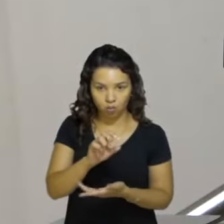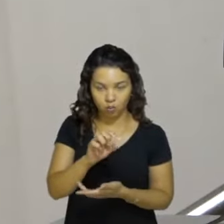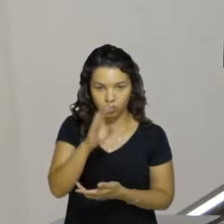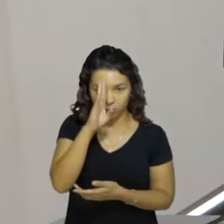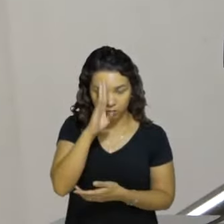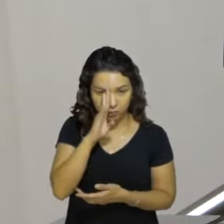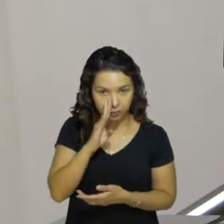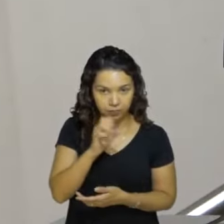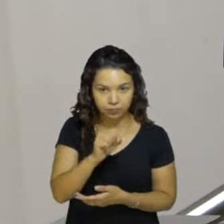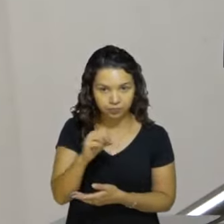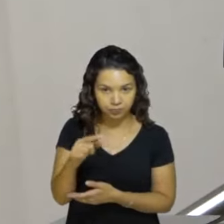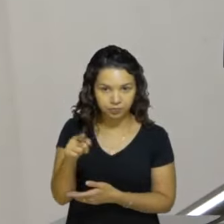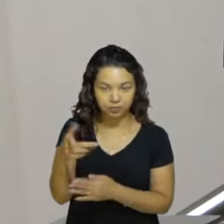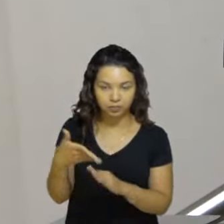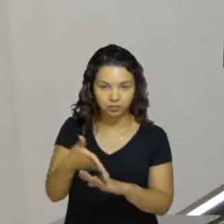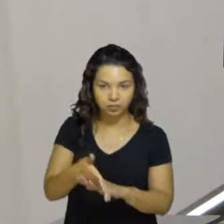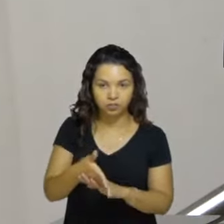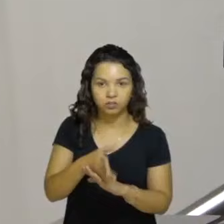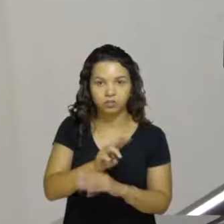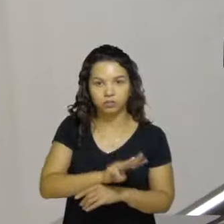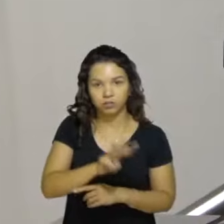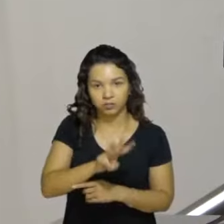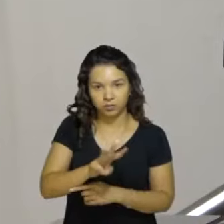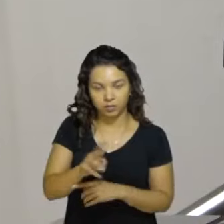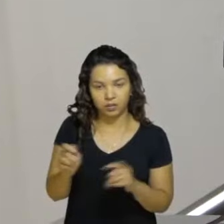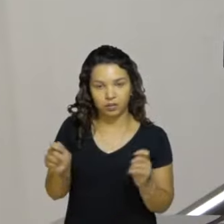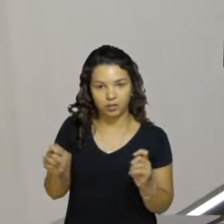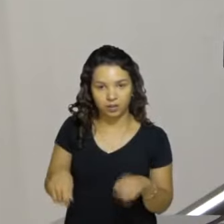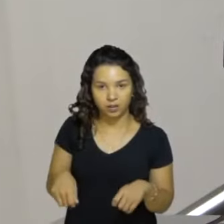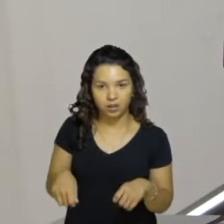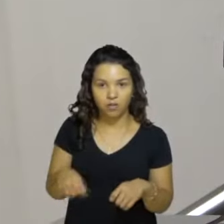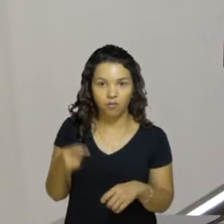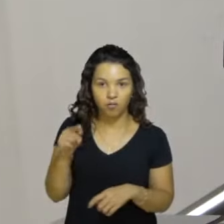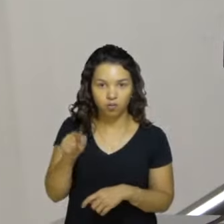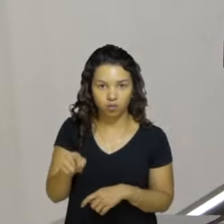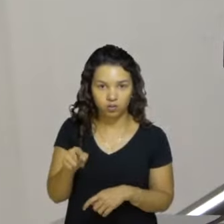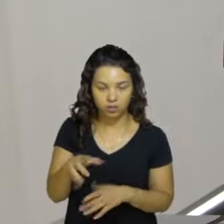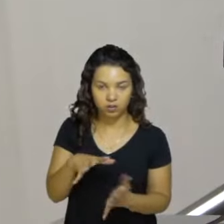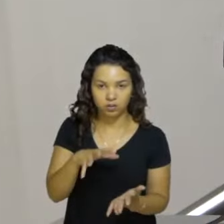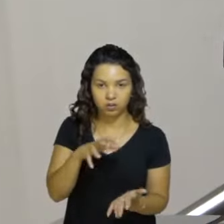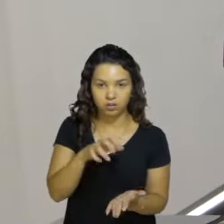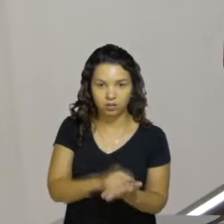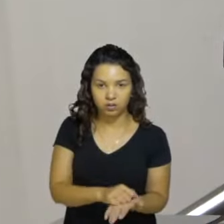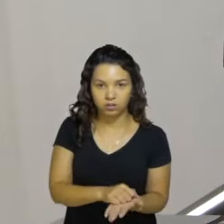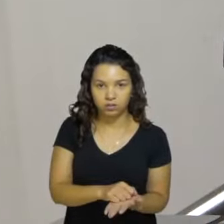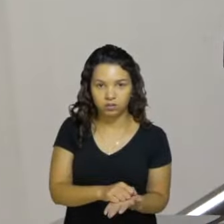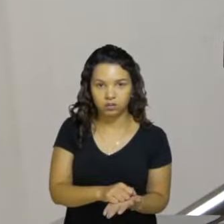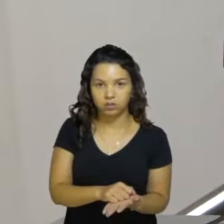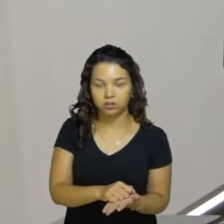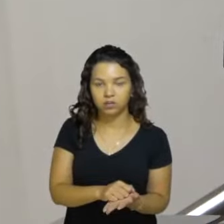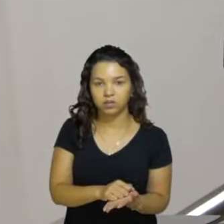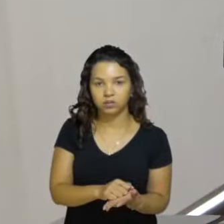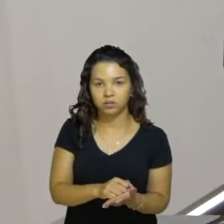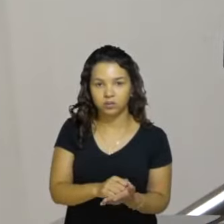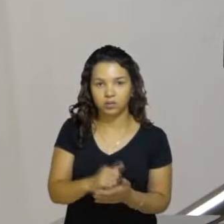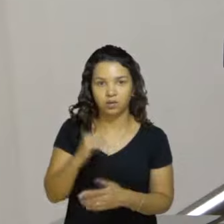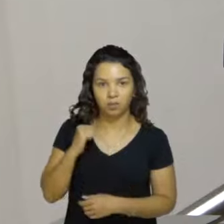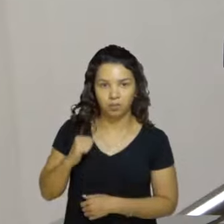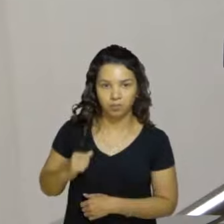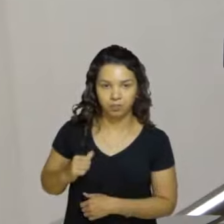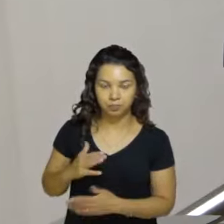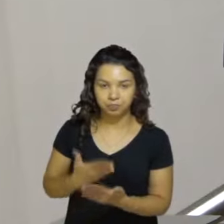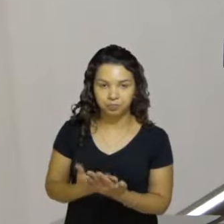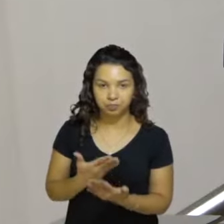entrar nesse site. Esse site que vai te possibilitar a você se cadastrar e pleitear uma bolsa de estudo. Mas